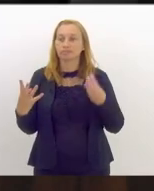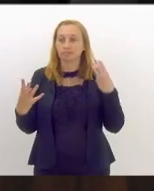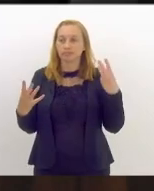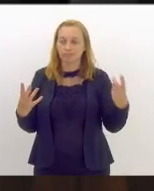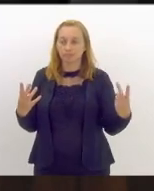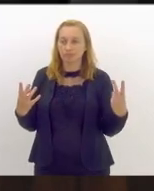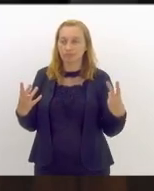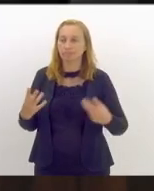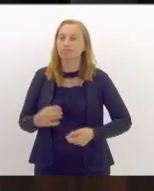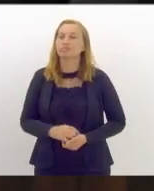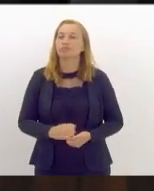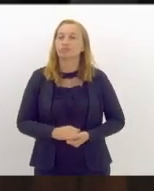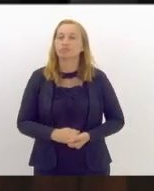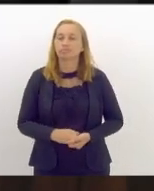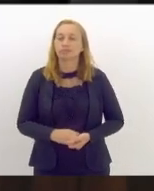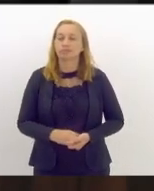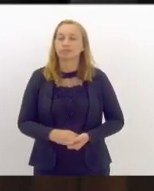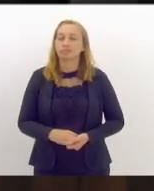2